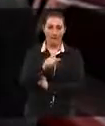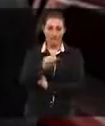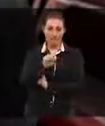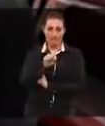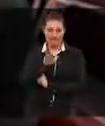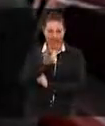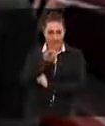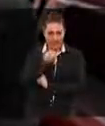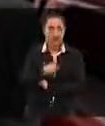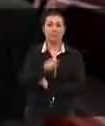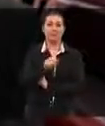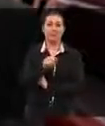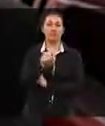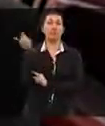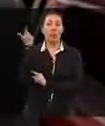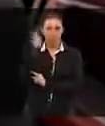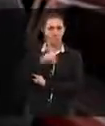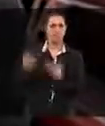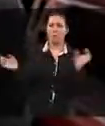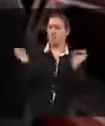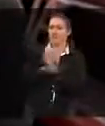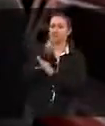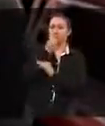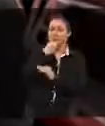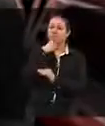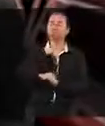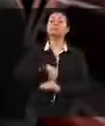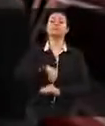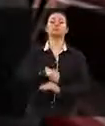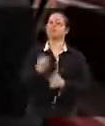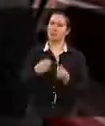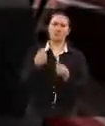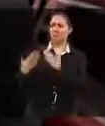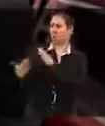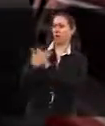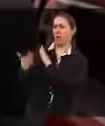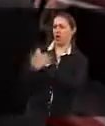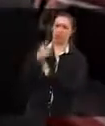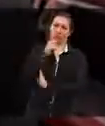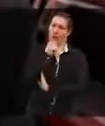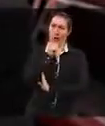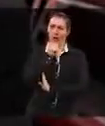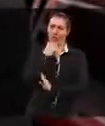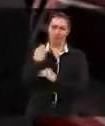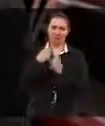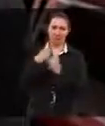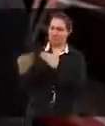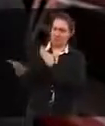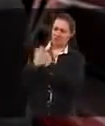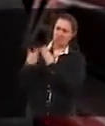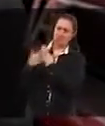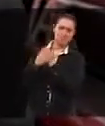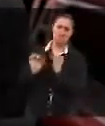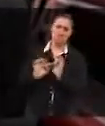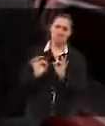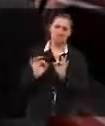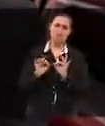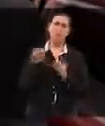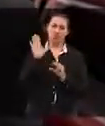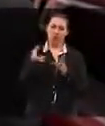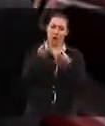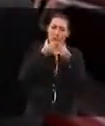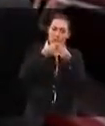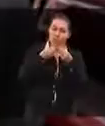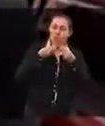pasta. Quando ele liquidificou, você engoliu o alimento, aí você nem vai precisar tomar tanta água e tanto líquido na refeição para